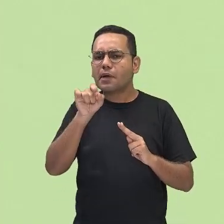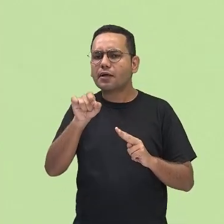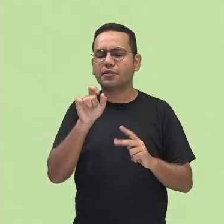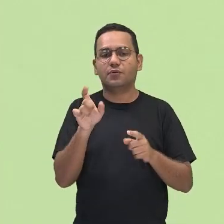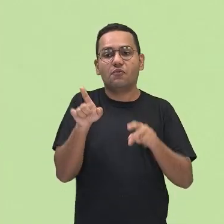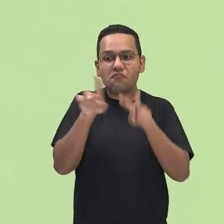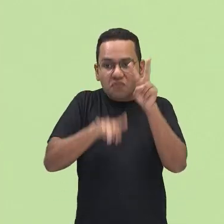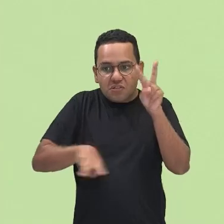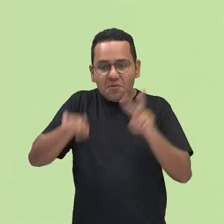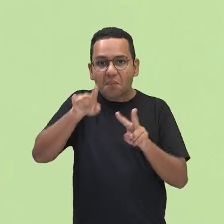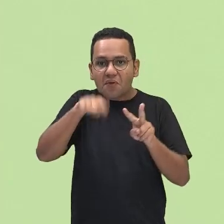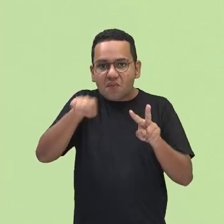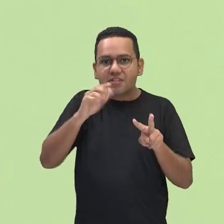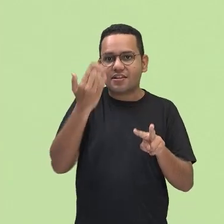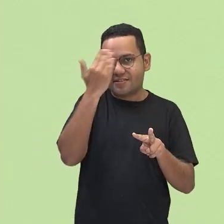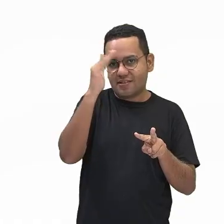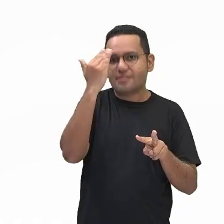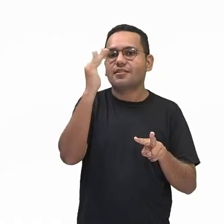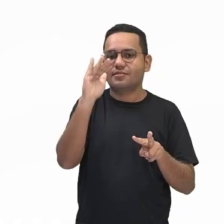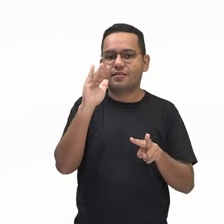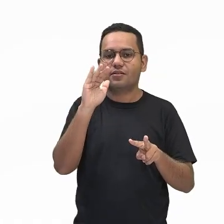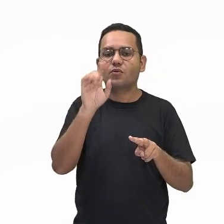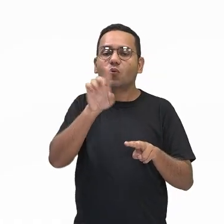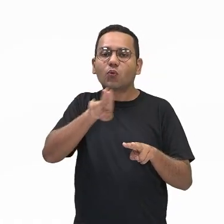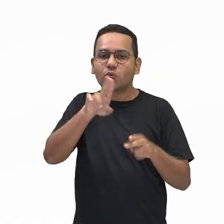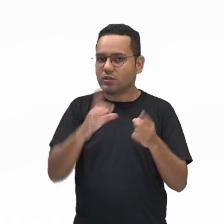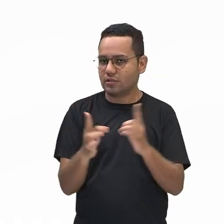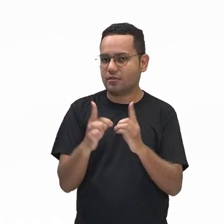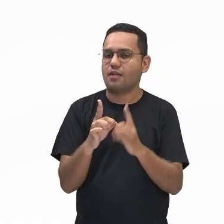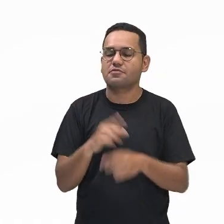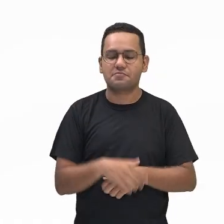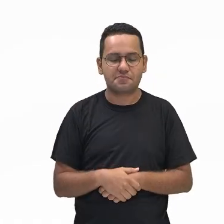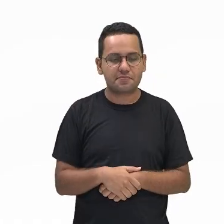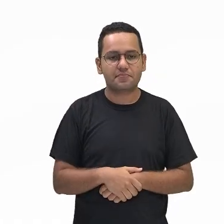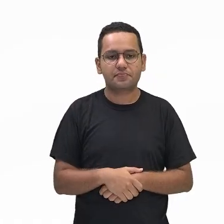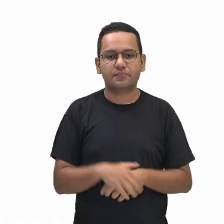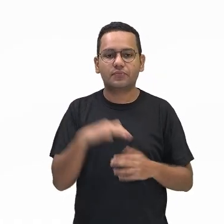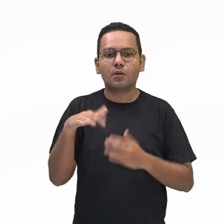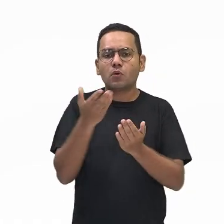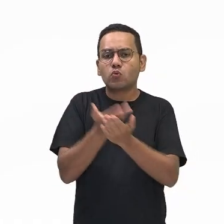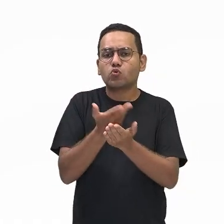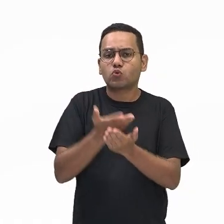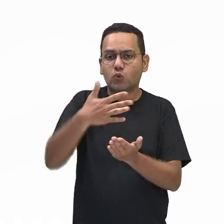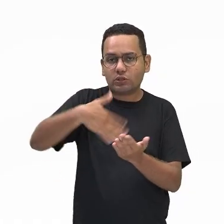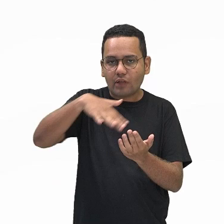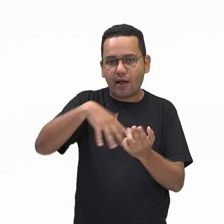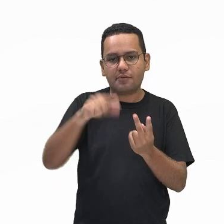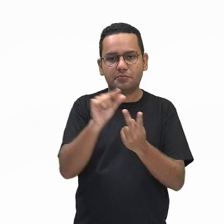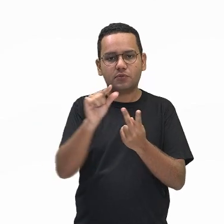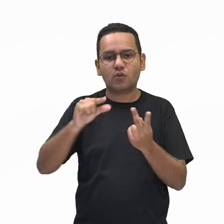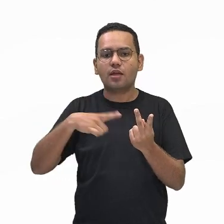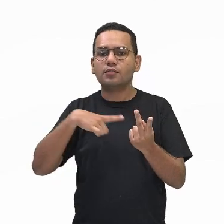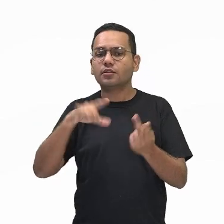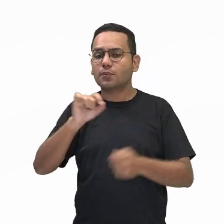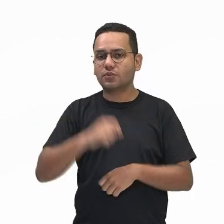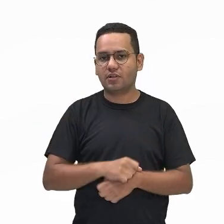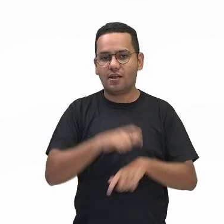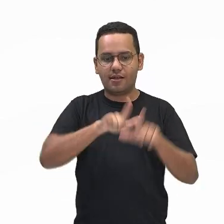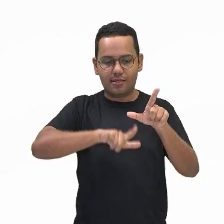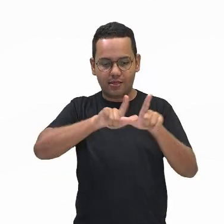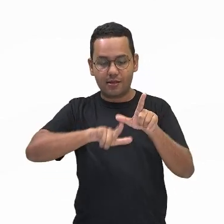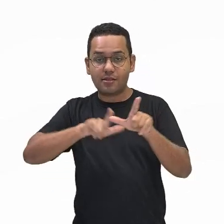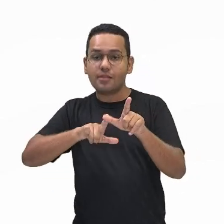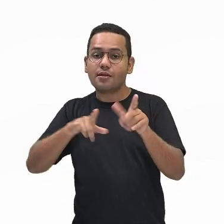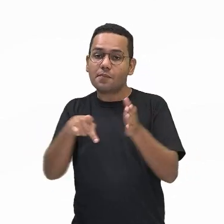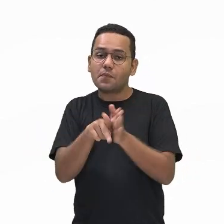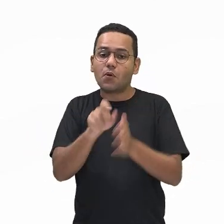do alfabeto, né? Isso que a gente vai observar. Então, para estudarmos os genes, nós vamos atribuir a eles as letras do alfabeto.